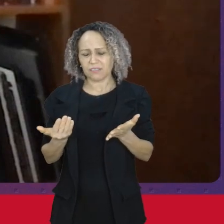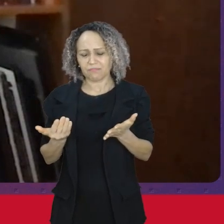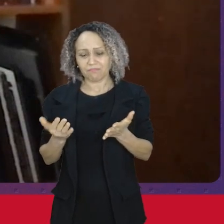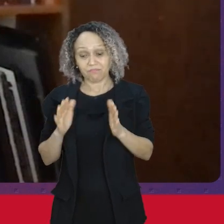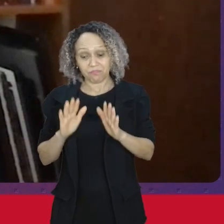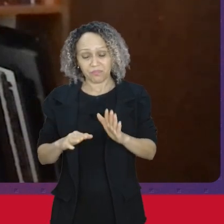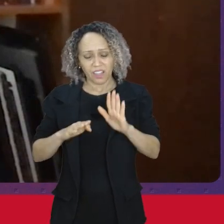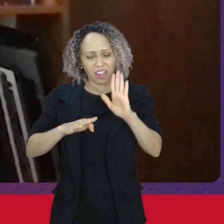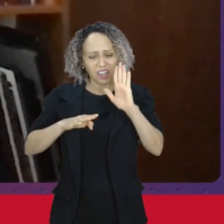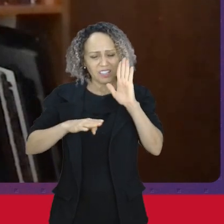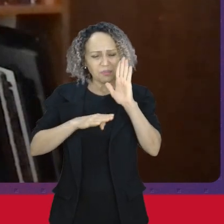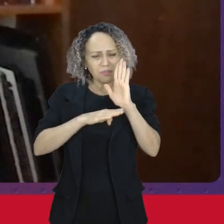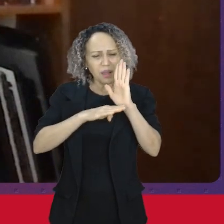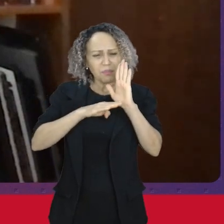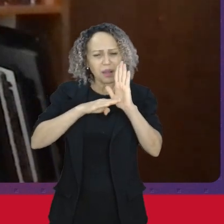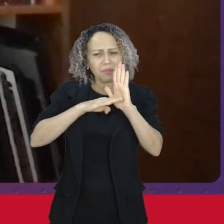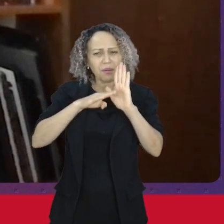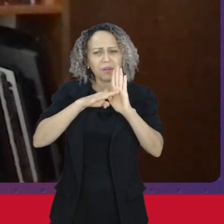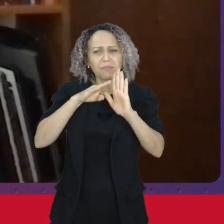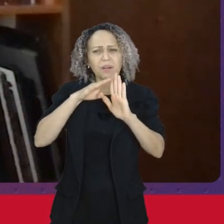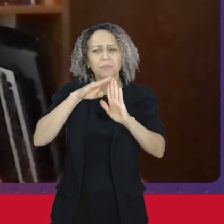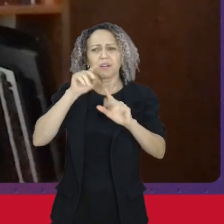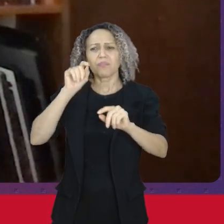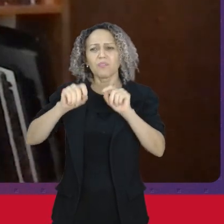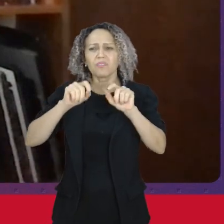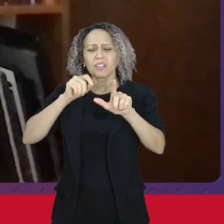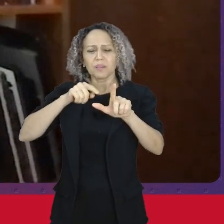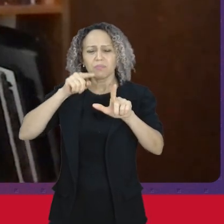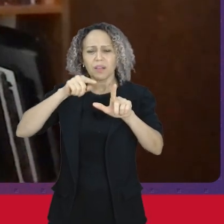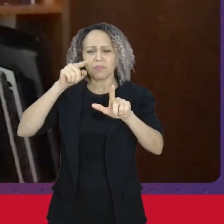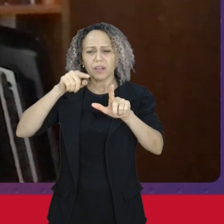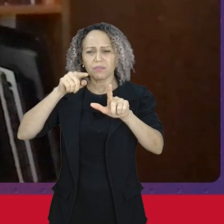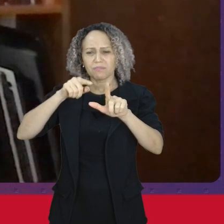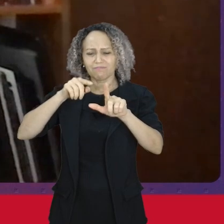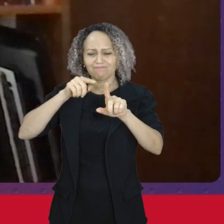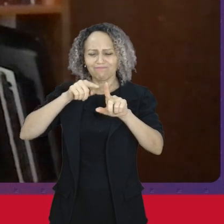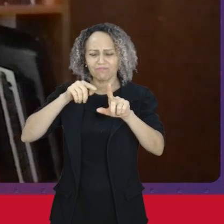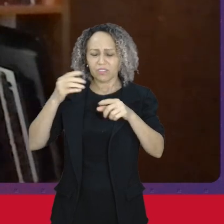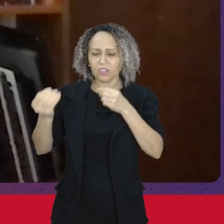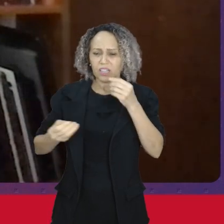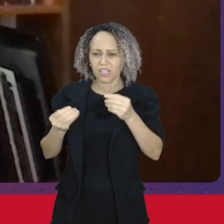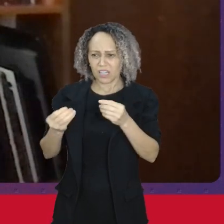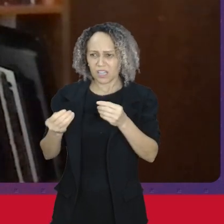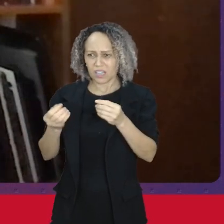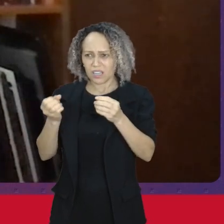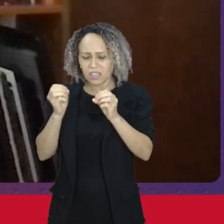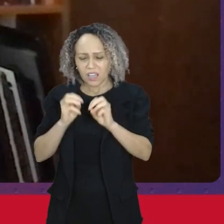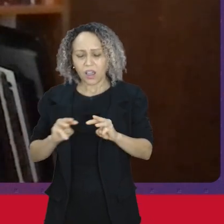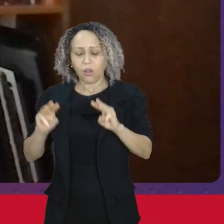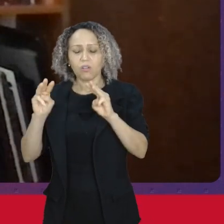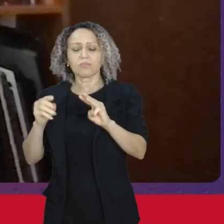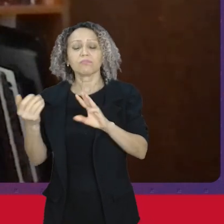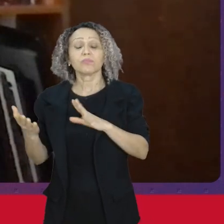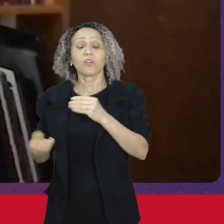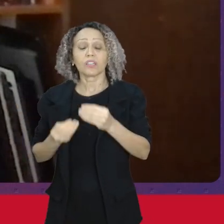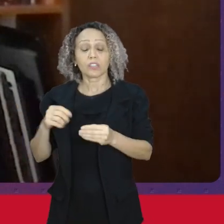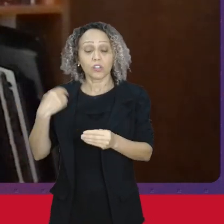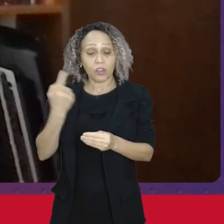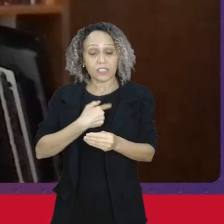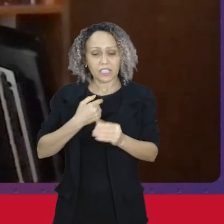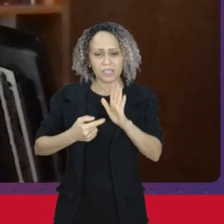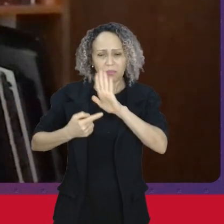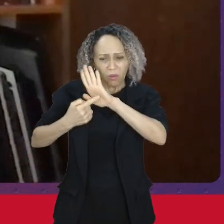Nações Unidas, depois que o Brasil implementou, ela foi tão bem sucedida, ela foi um mecanismo tão eficiente que